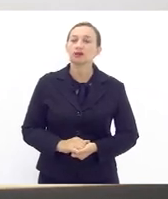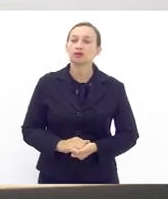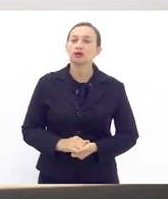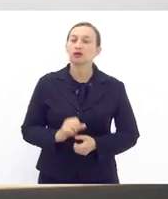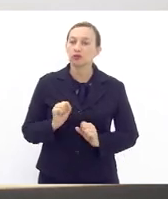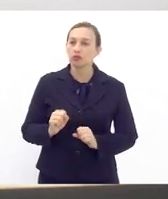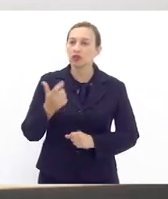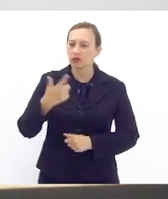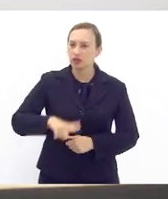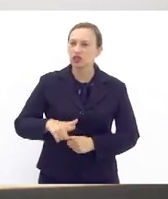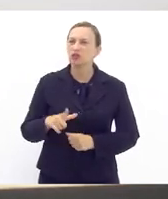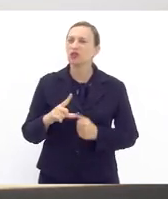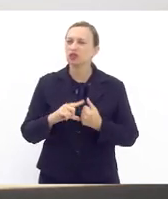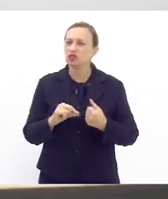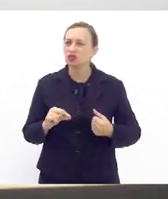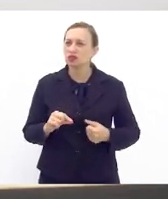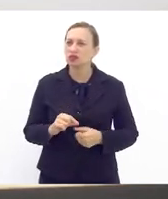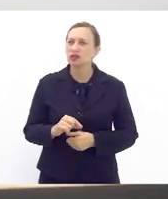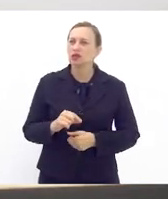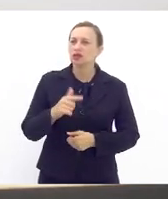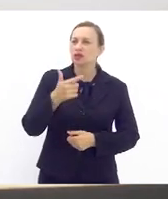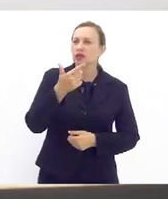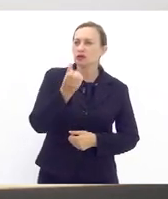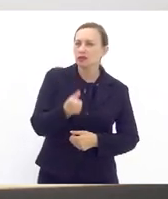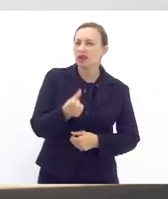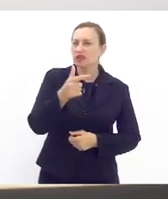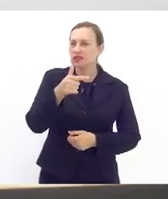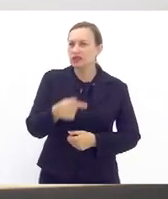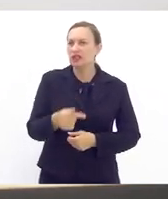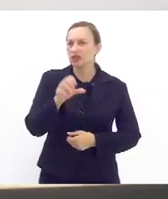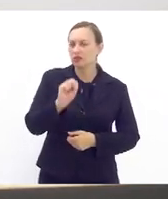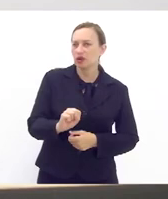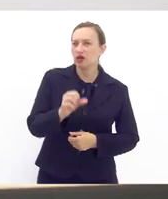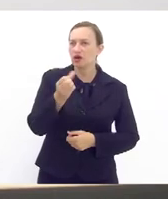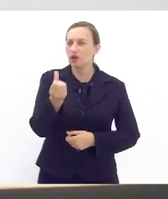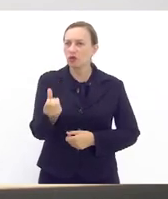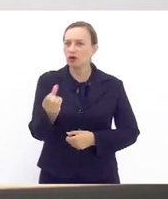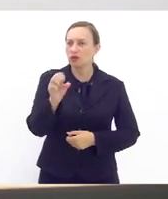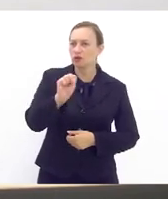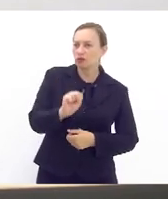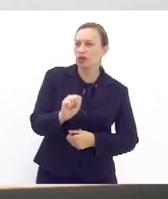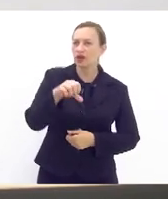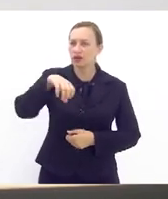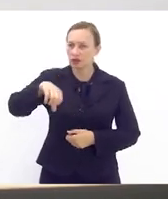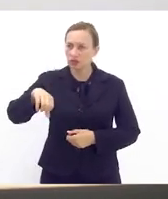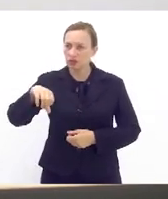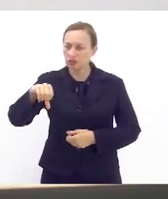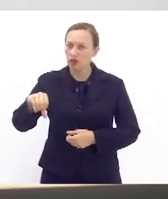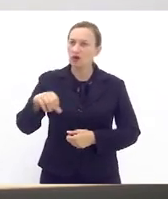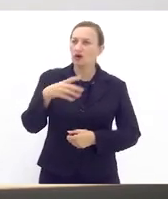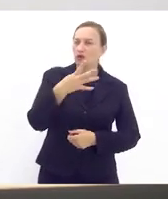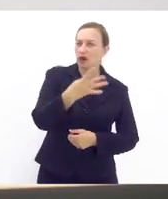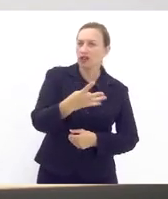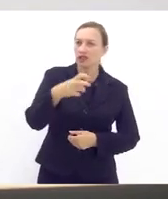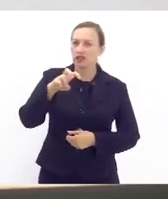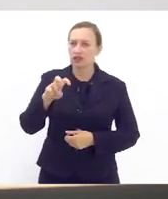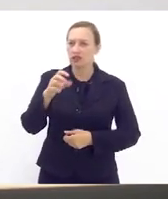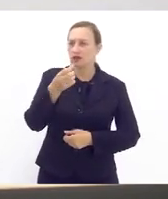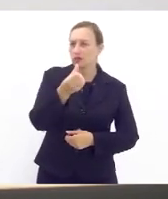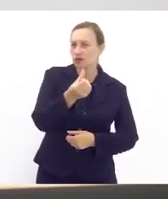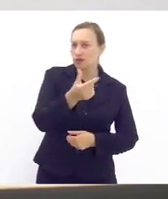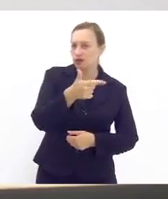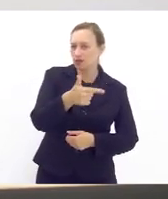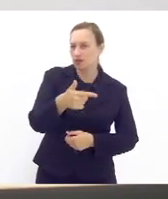pode repetir o artigo por favor os artigos 676869 da Lei 45 28/2005